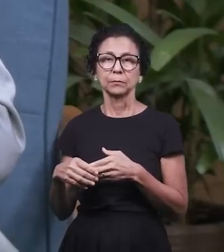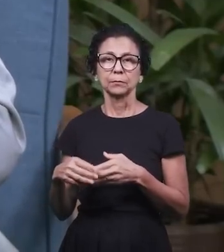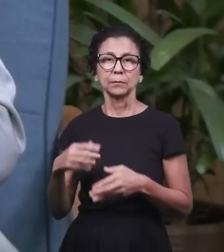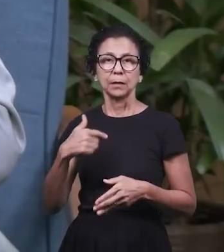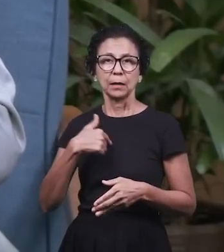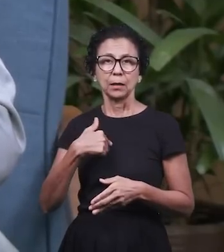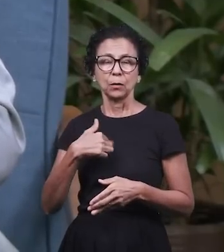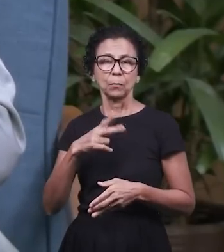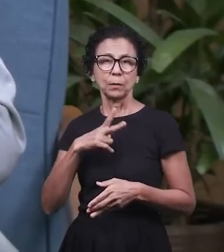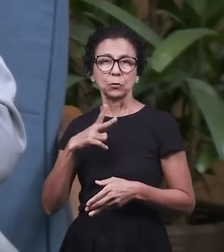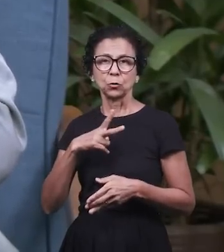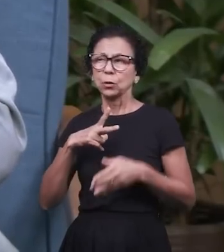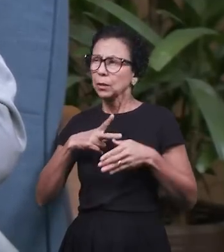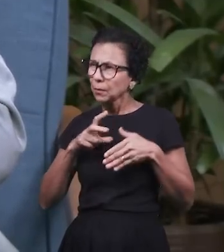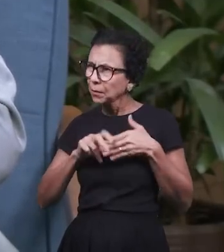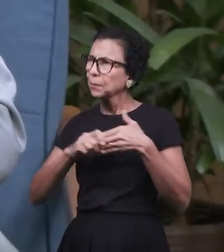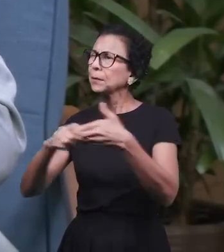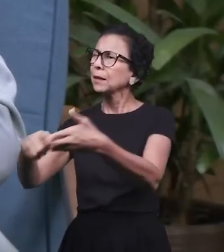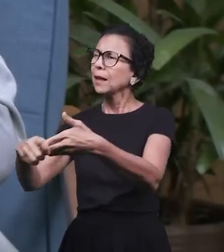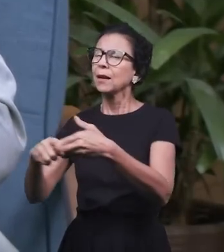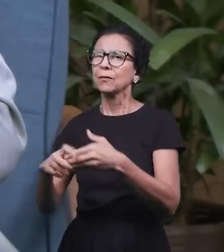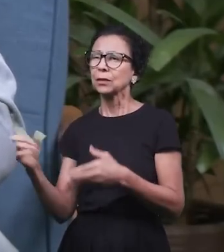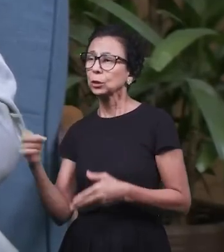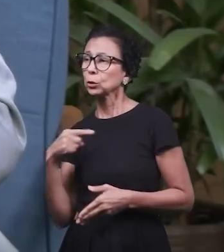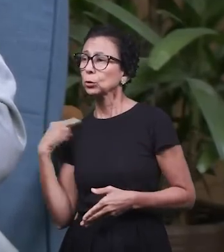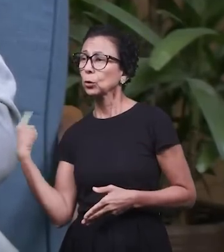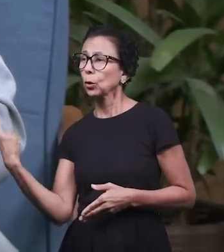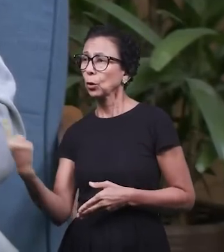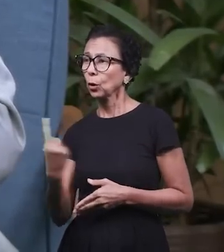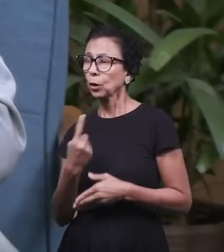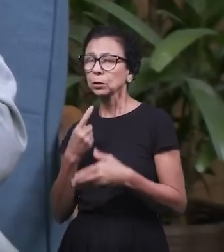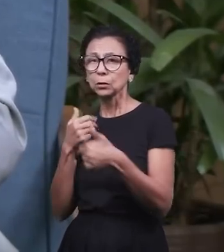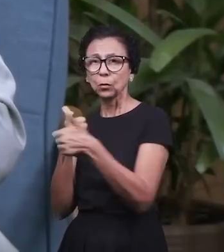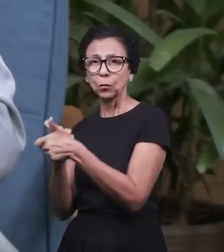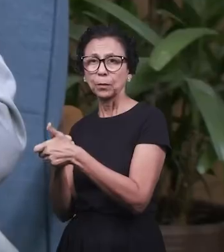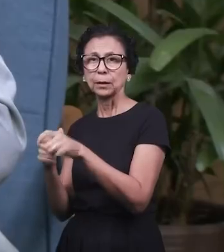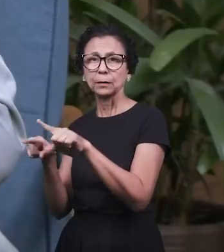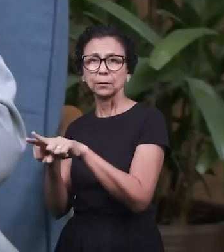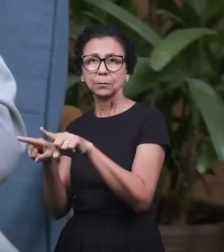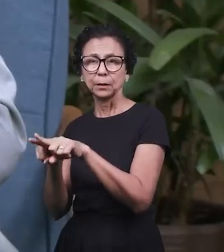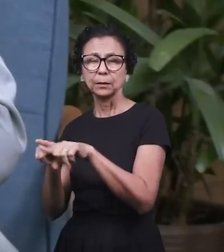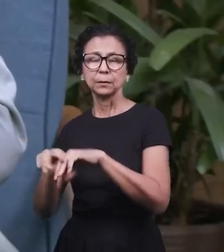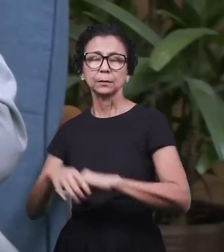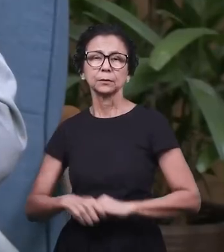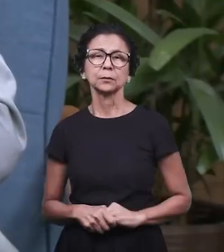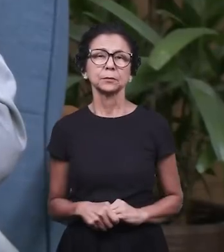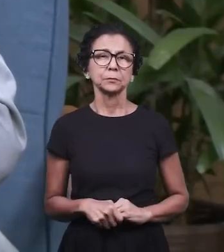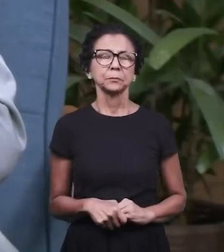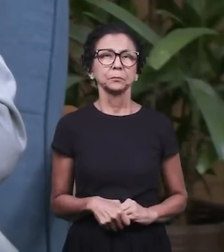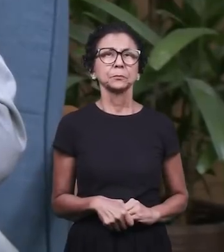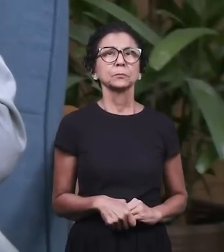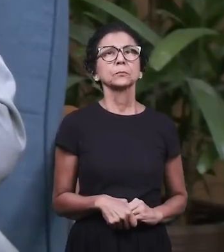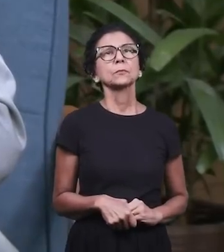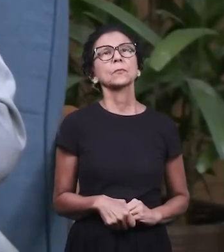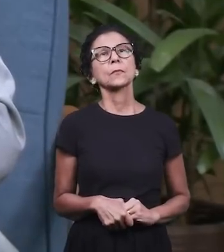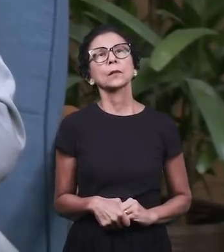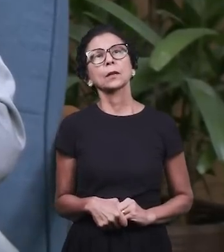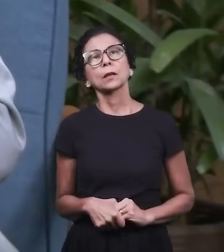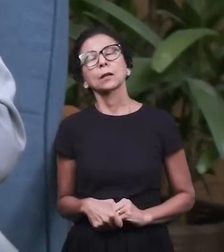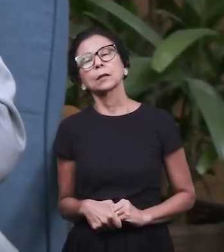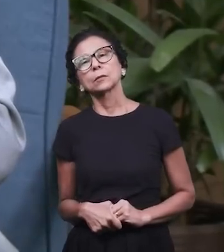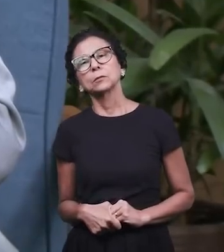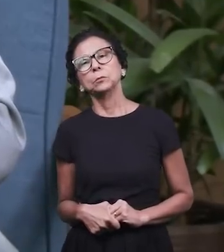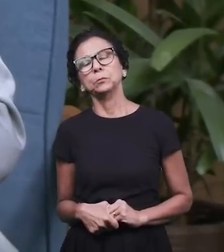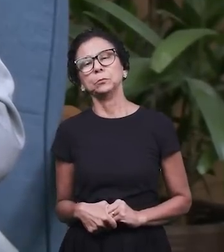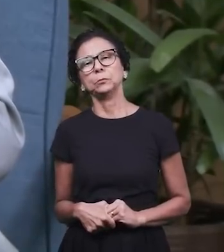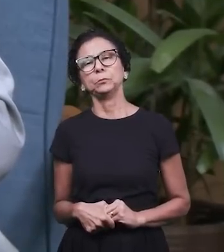ou seja, aquilo que vai permitir que eu viva, eu como igreja viva a eternidade, depende do Senhor. Quer